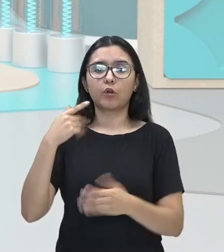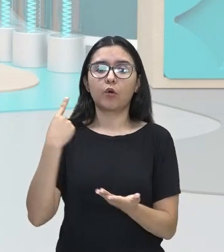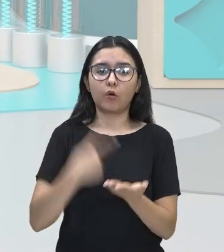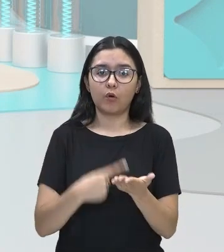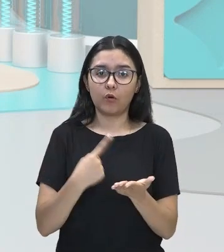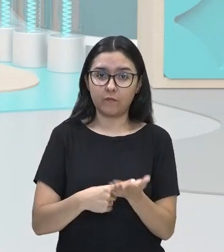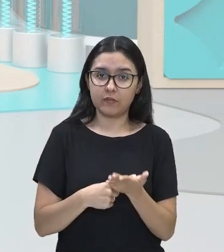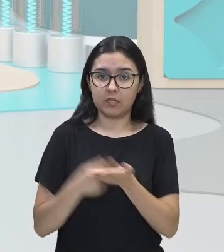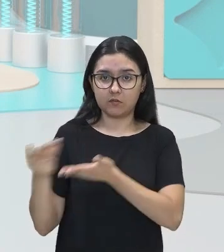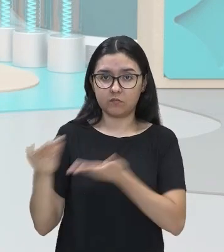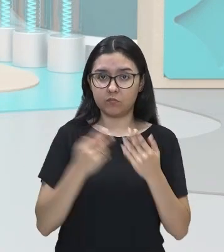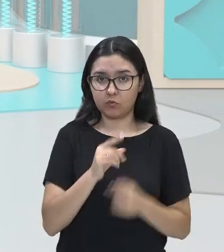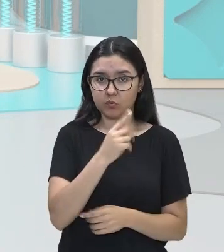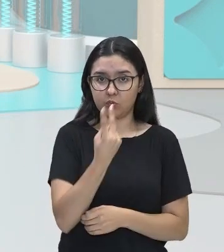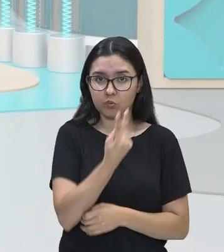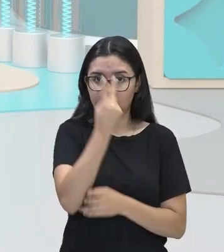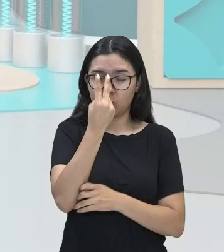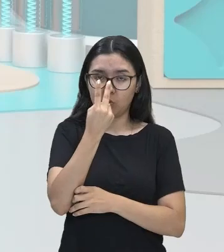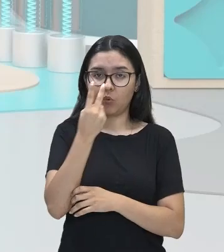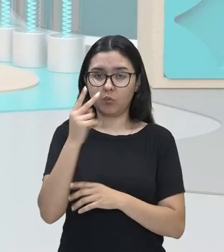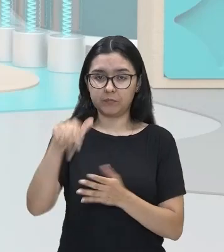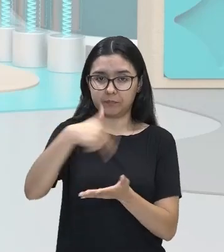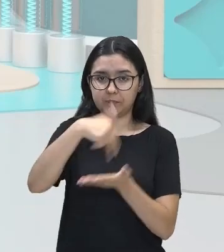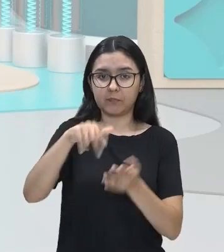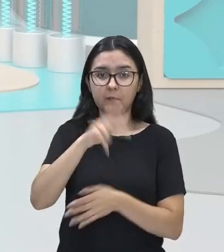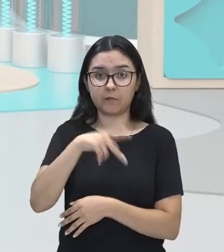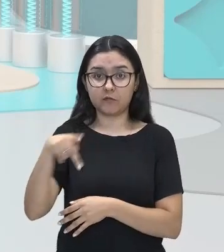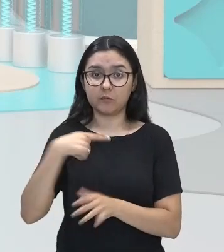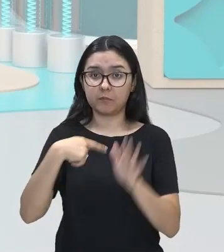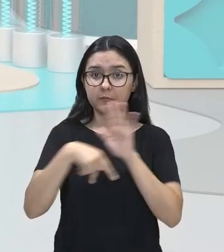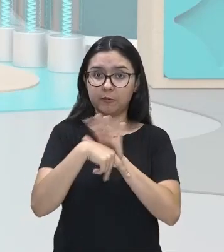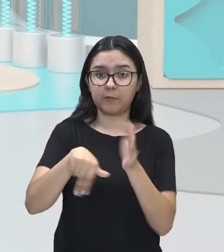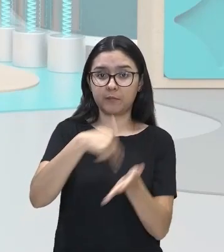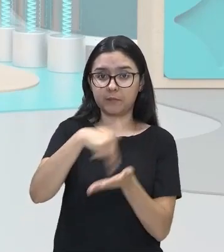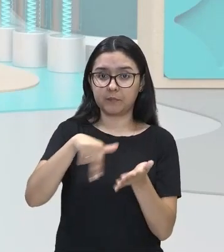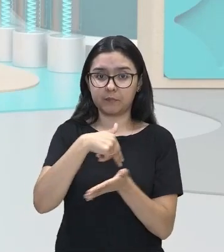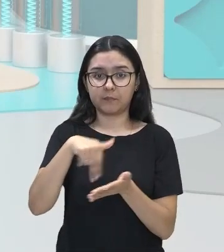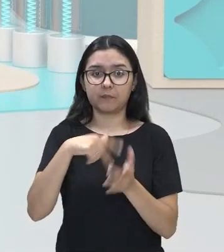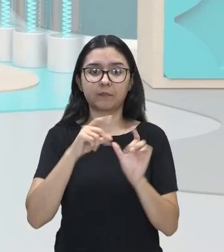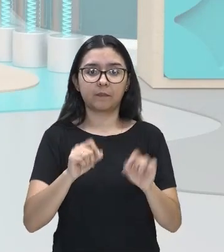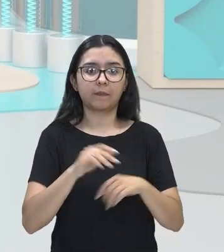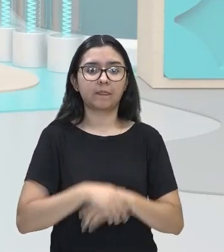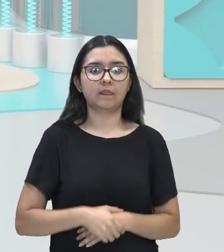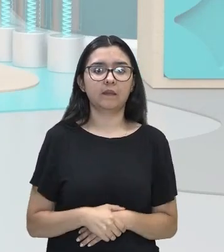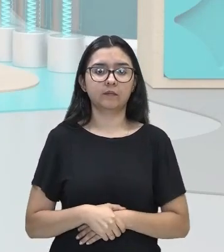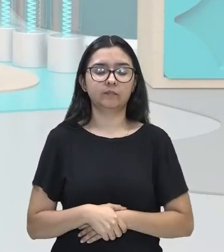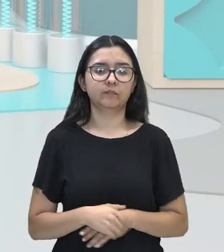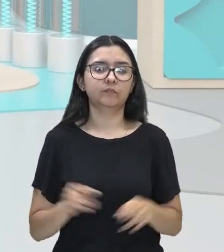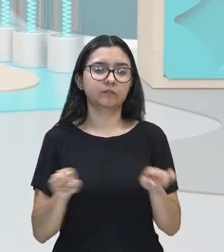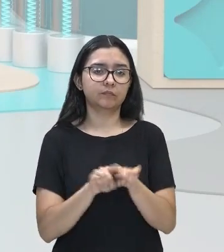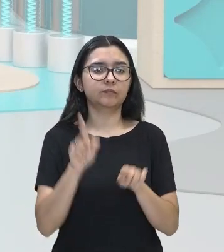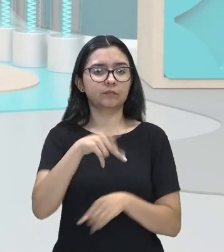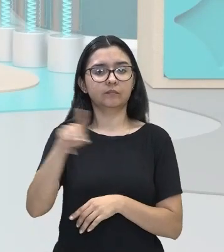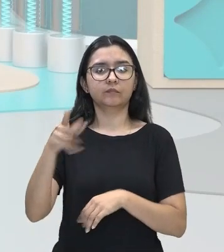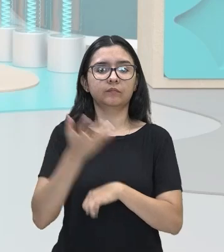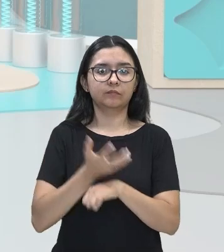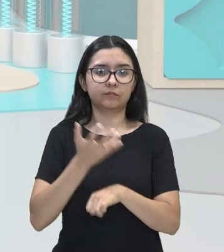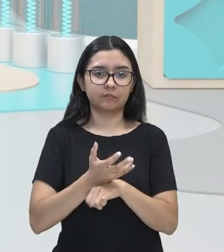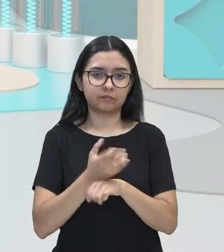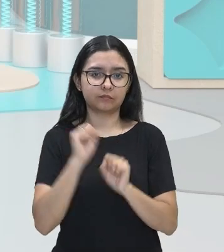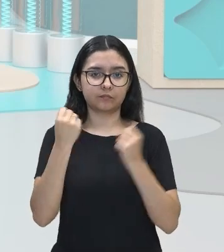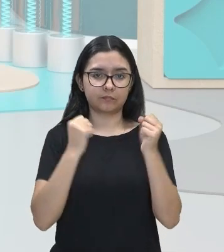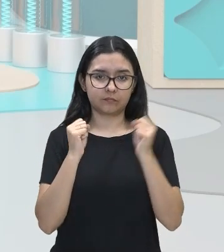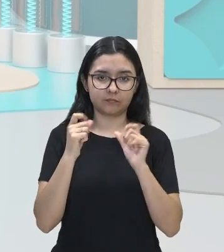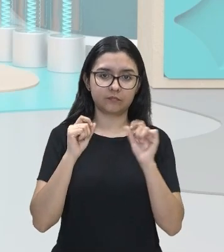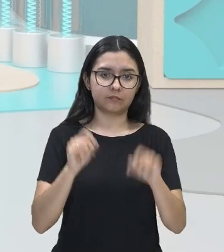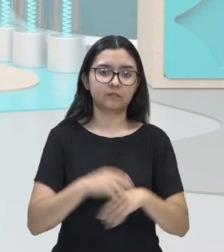dançarinos maravilhosos. Esse é um professor de dança, professor Agno Encarnação, e a professora de Educação Física aqui do Centro